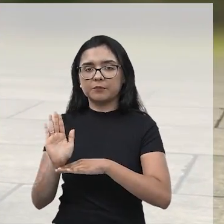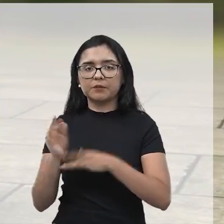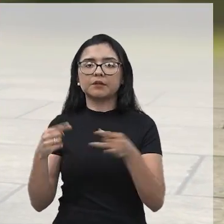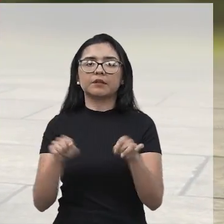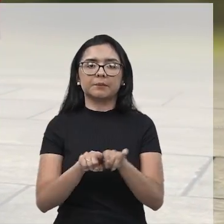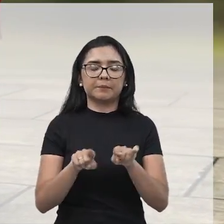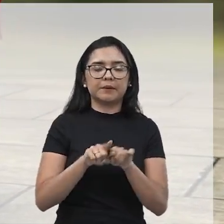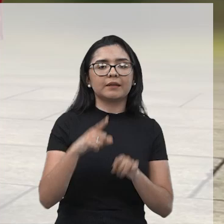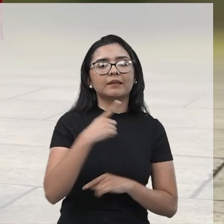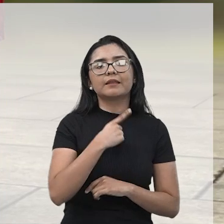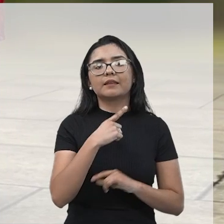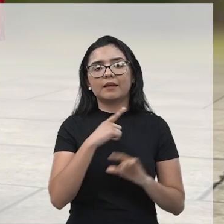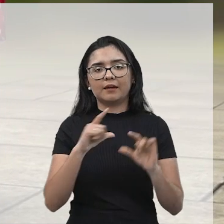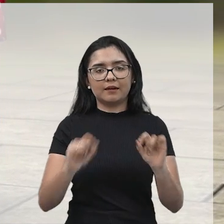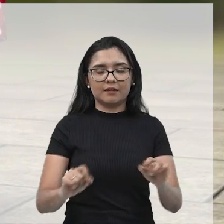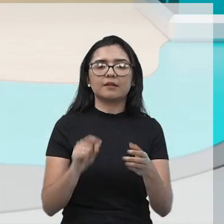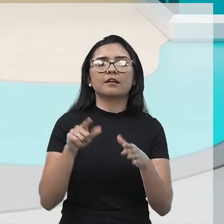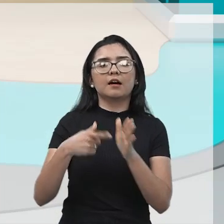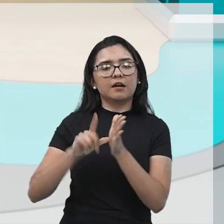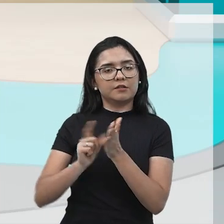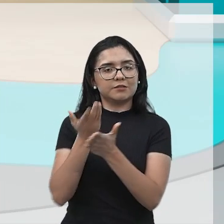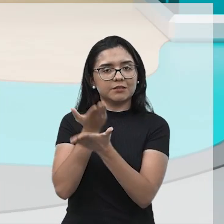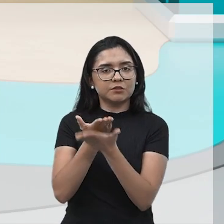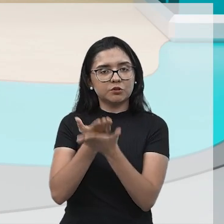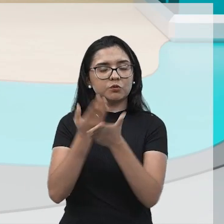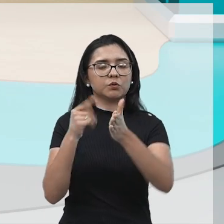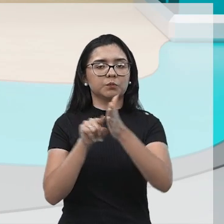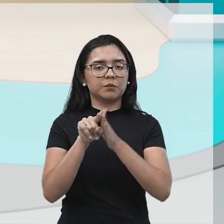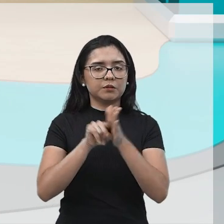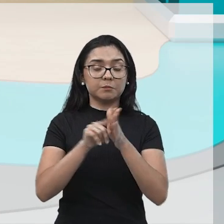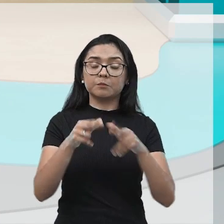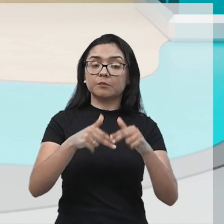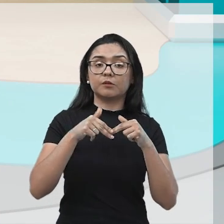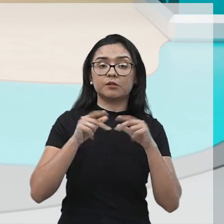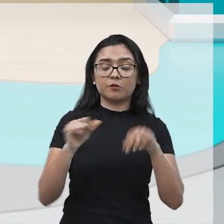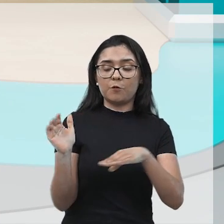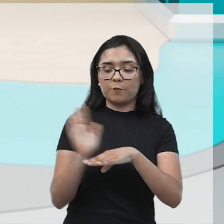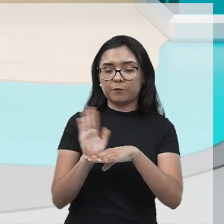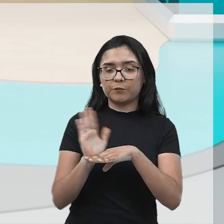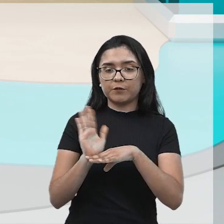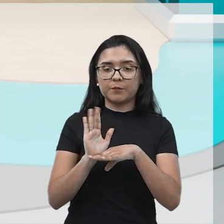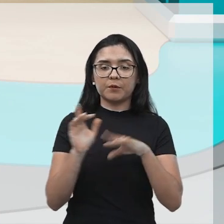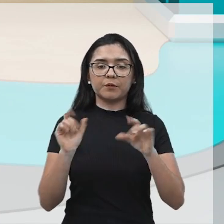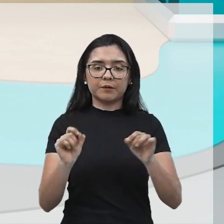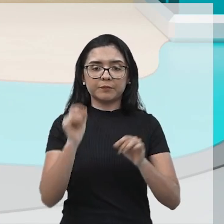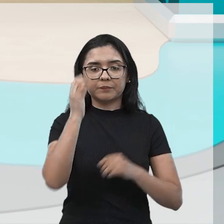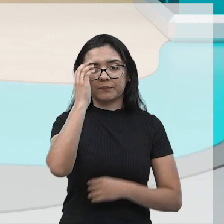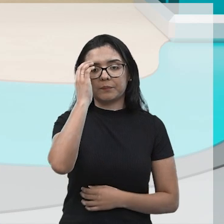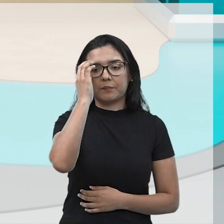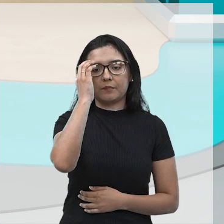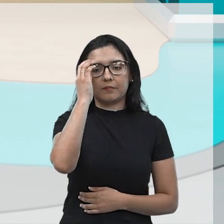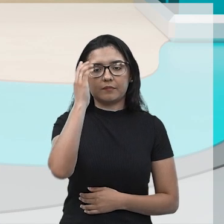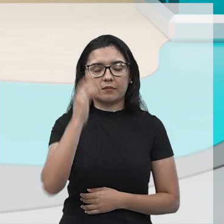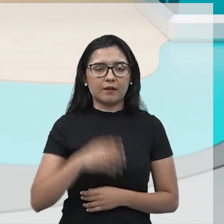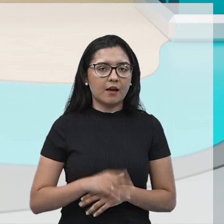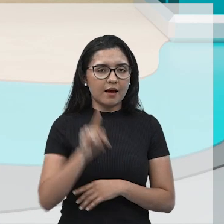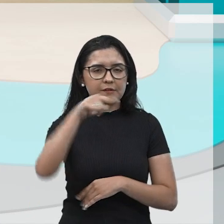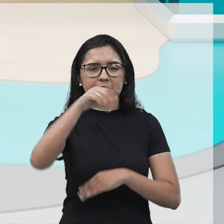Tem toda essa pesquisa. Por isso que os filmes também, eles se tornam filmes